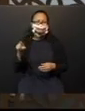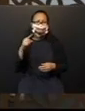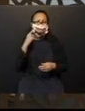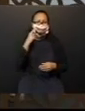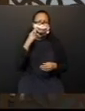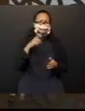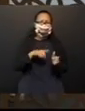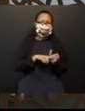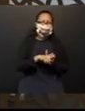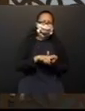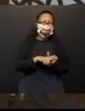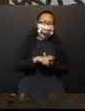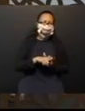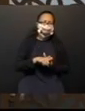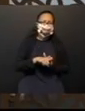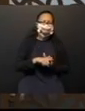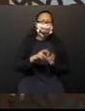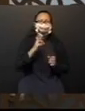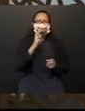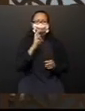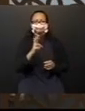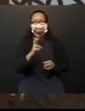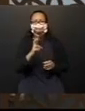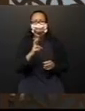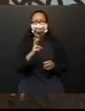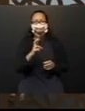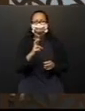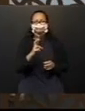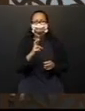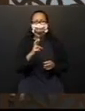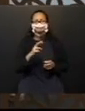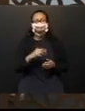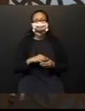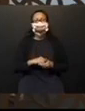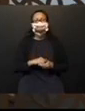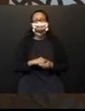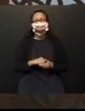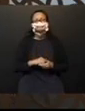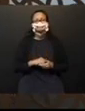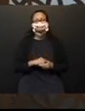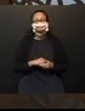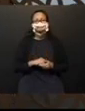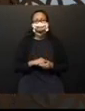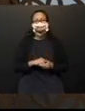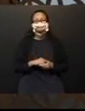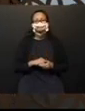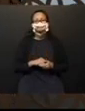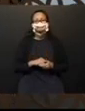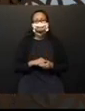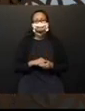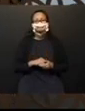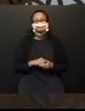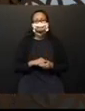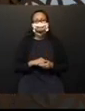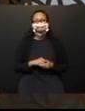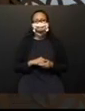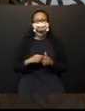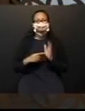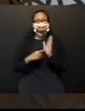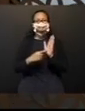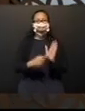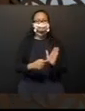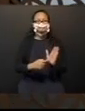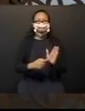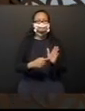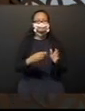é direta, né? Não é assim, 2 mais 2 que dá 4. Ele te deu opções aqui, ó. Você